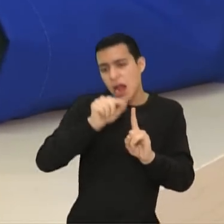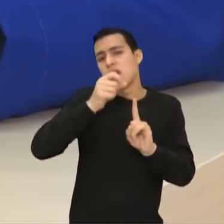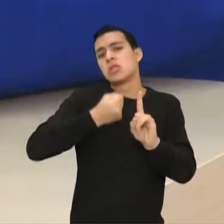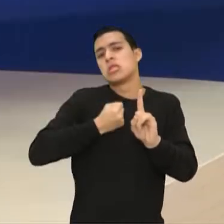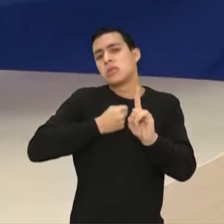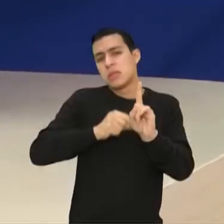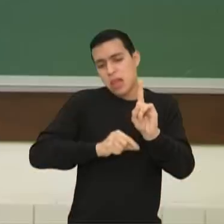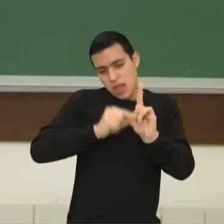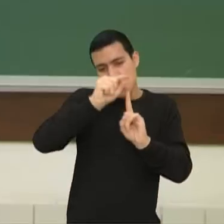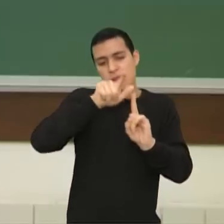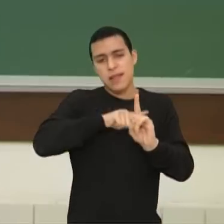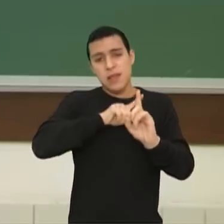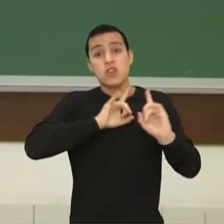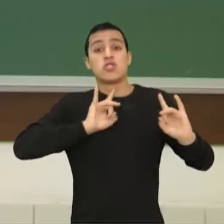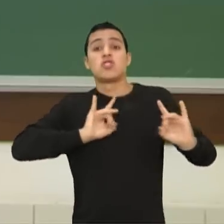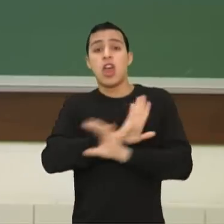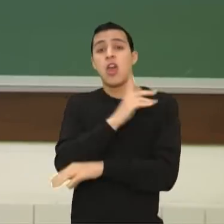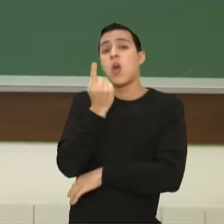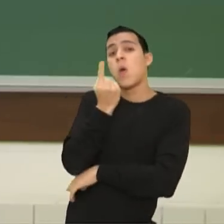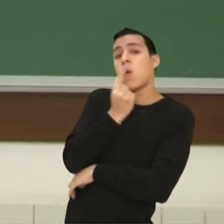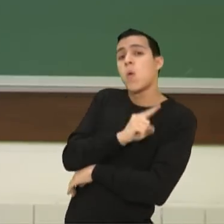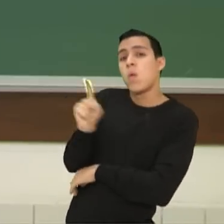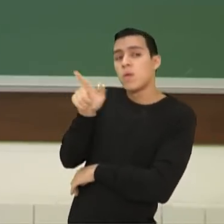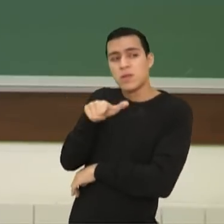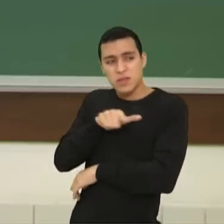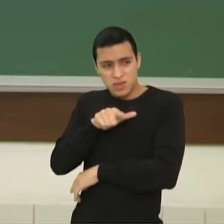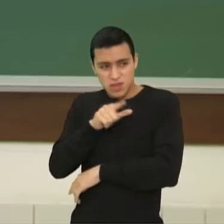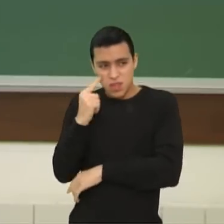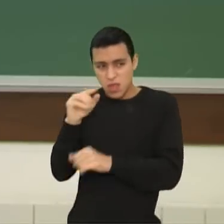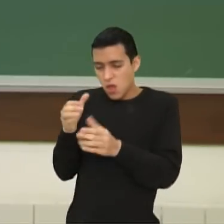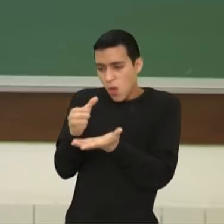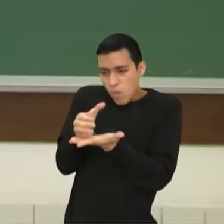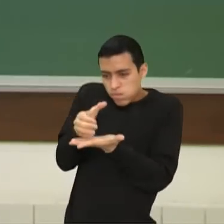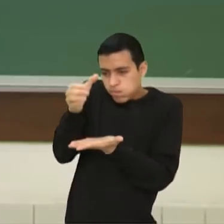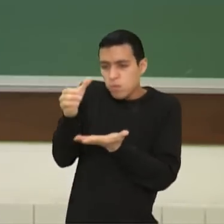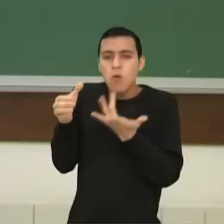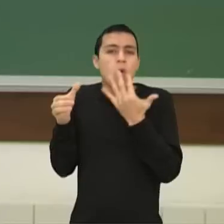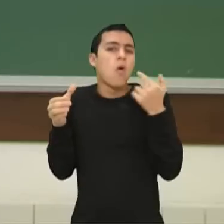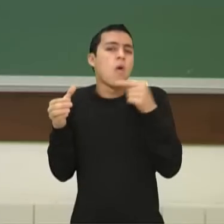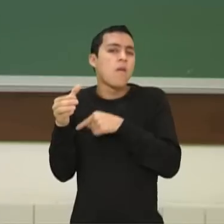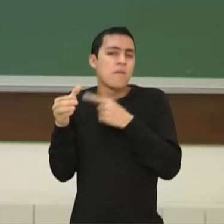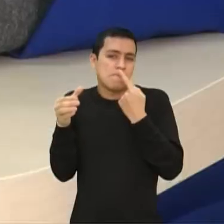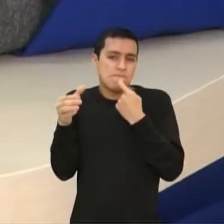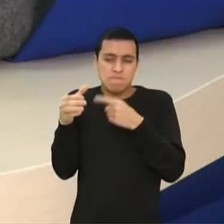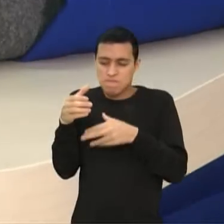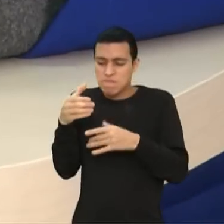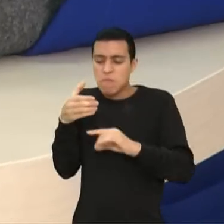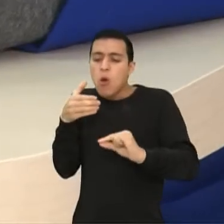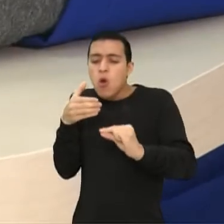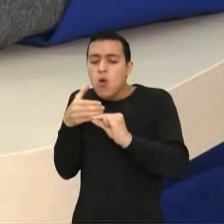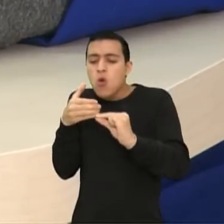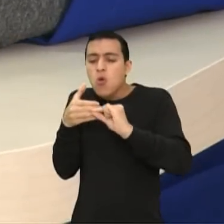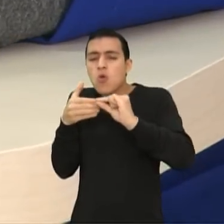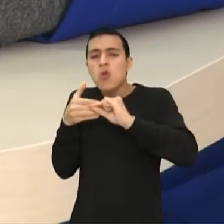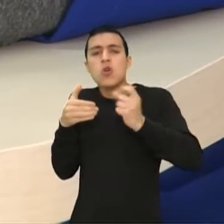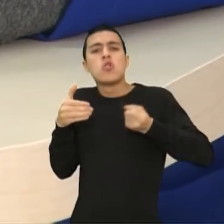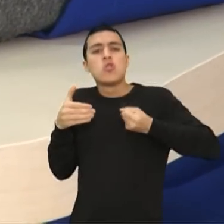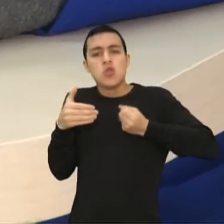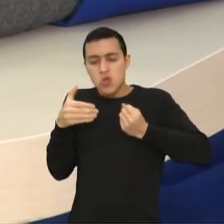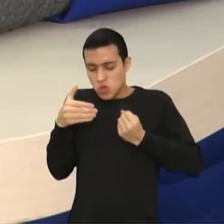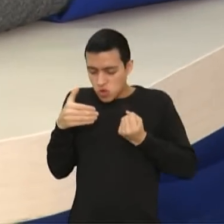numeração. E por último eu tenho o Becker. Olha que bonito ficou nessa cor. Olha as indicações,